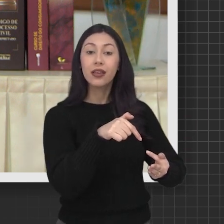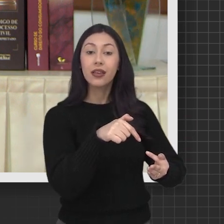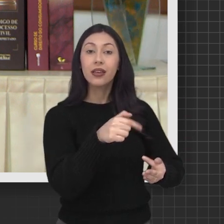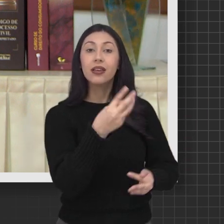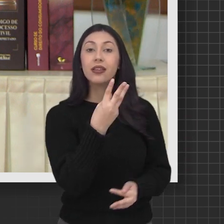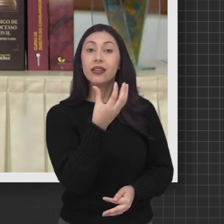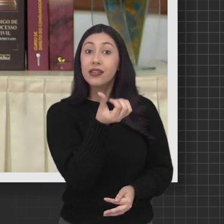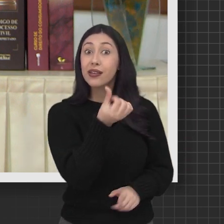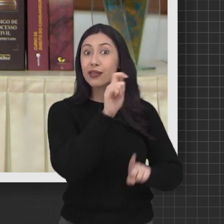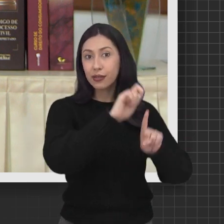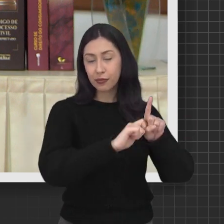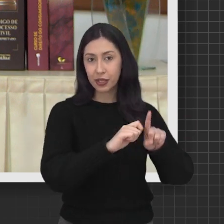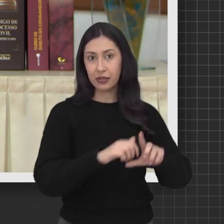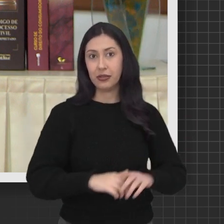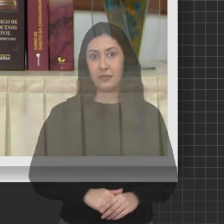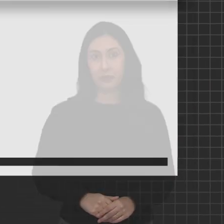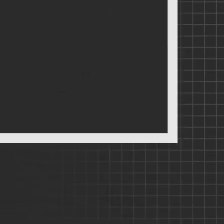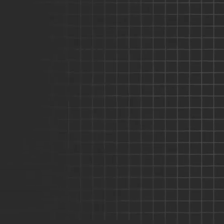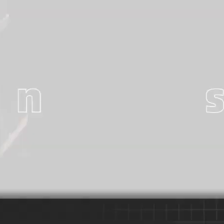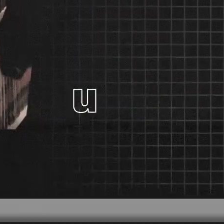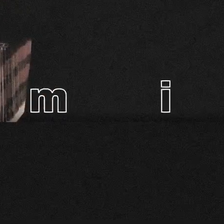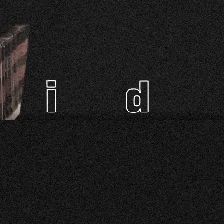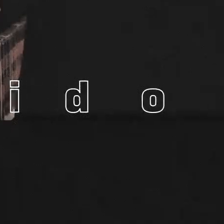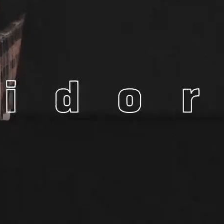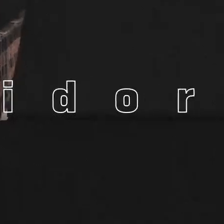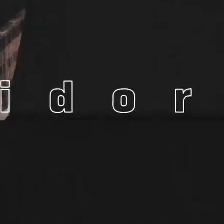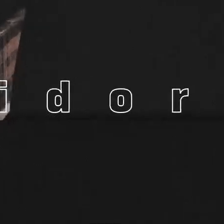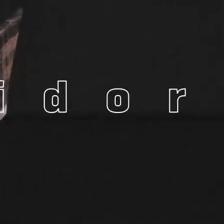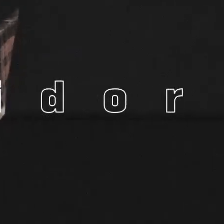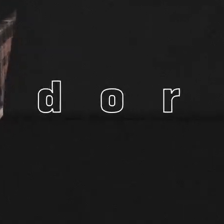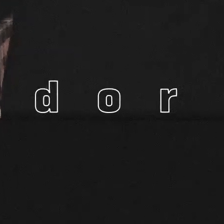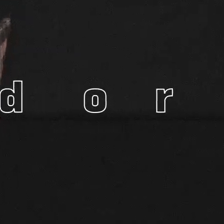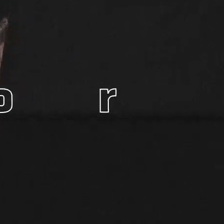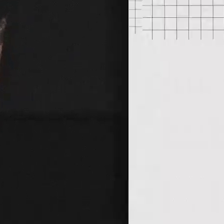ela é de 36 meses.